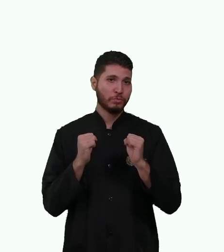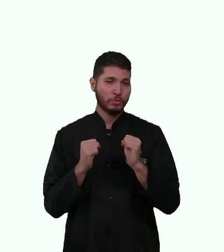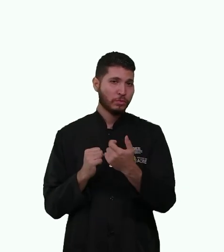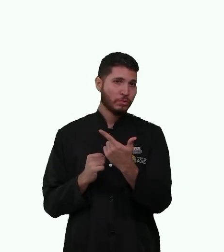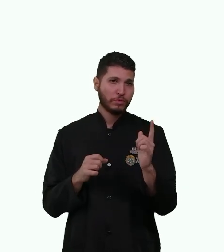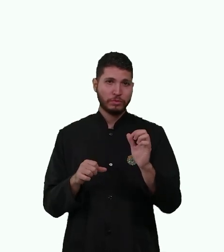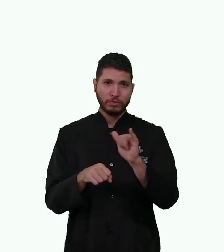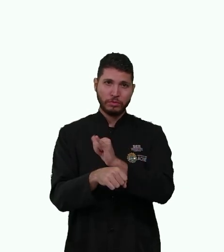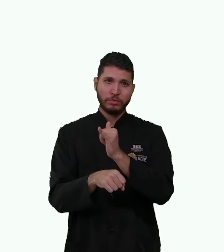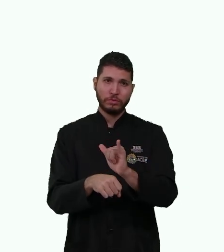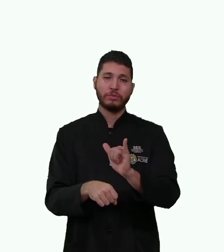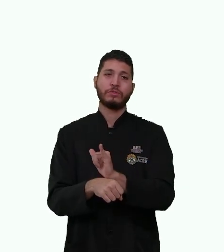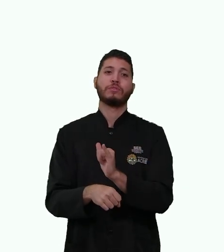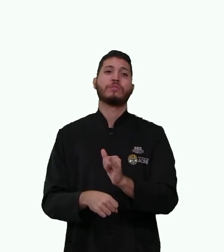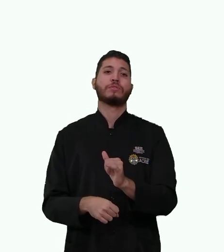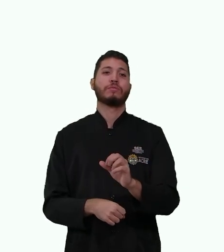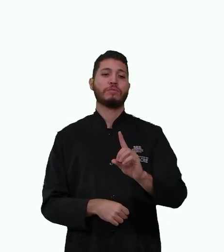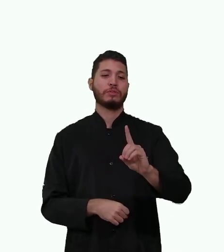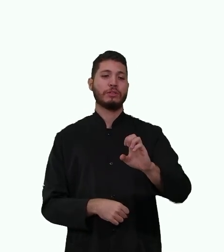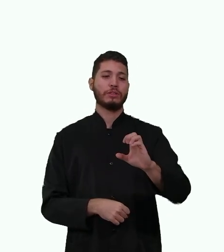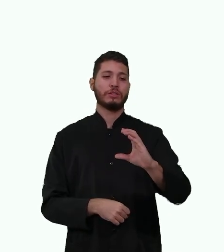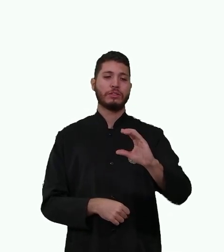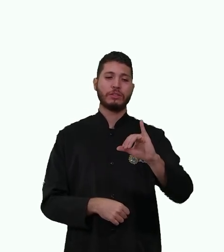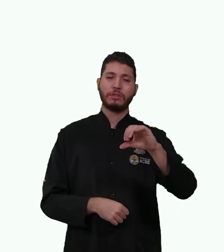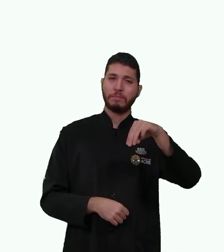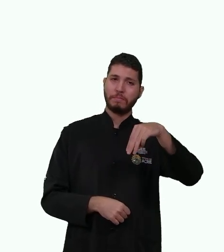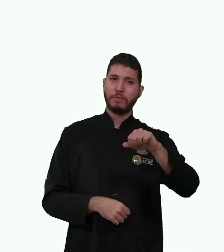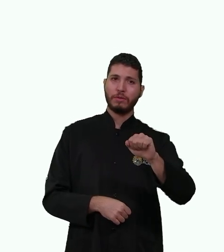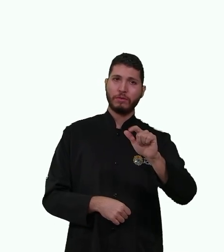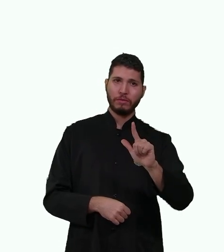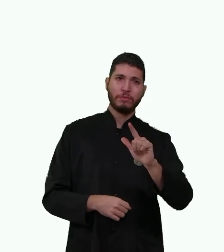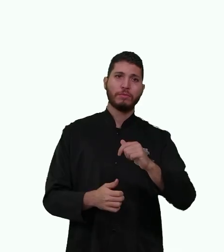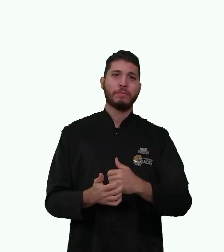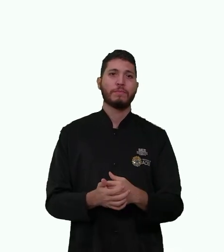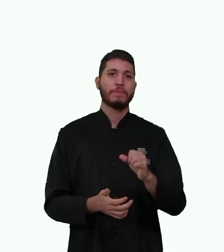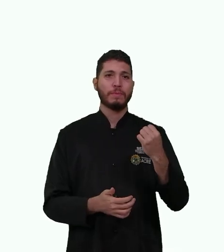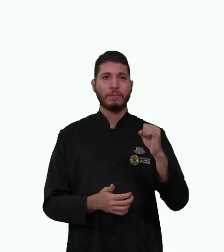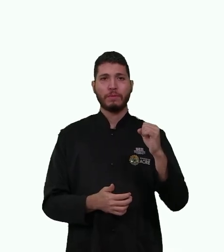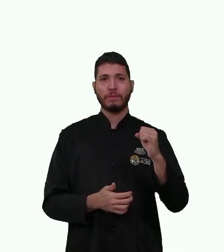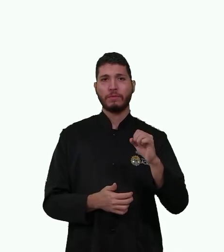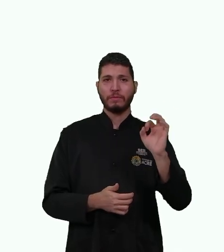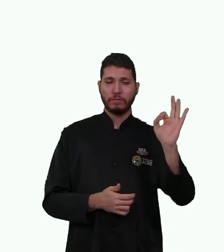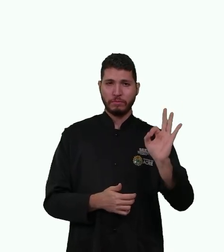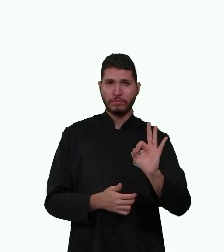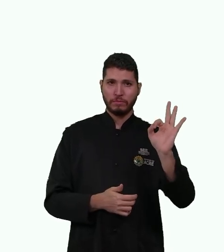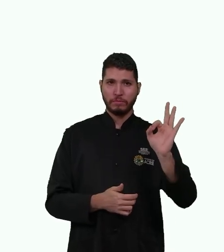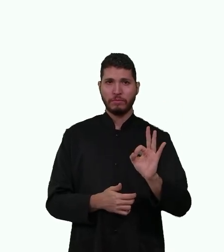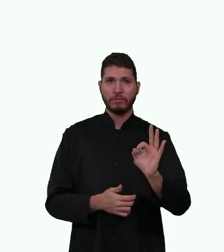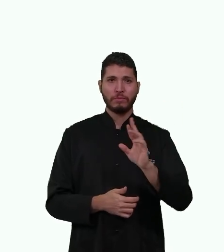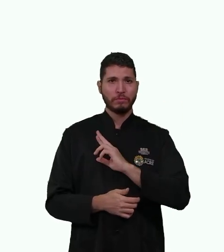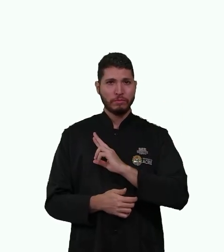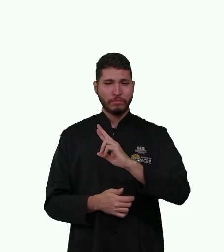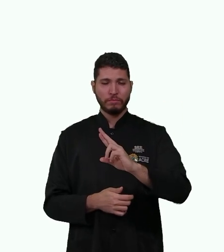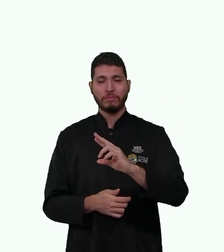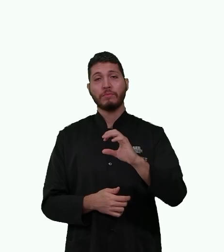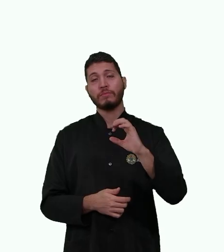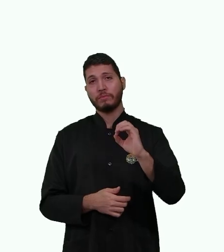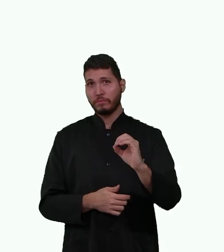pelo valor decimal. Então, 8% de 300 em decimal, 8% vai representar